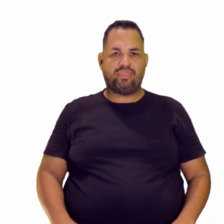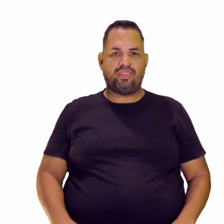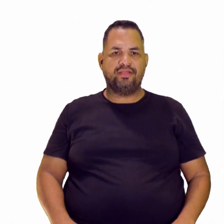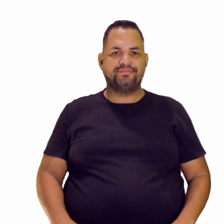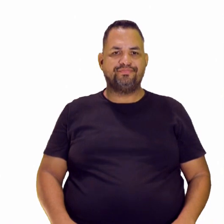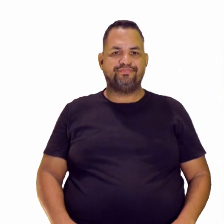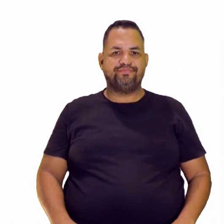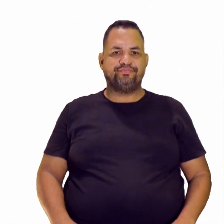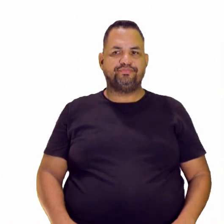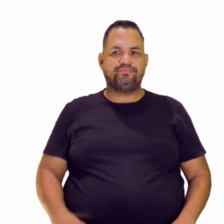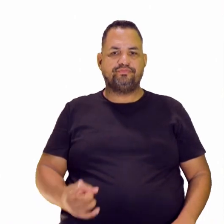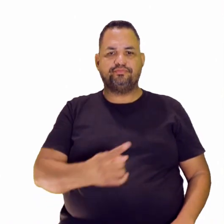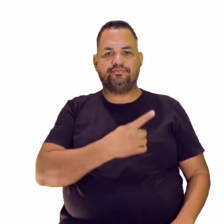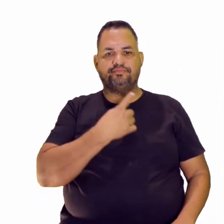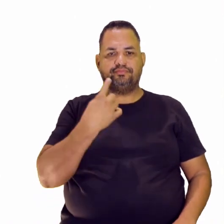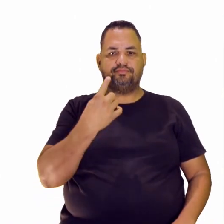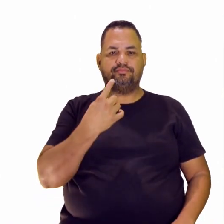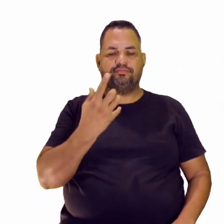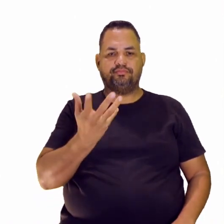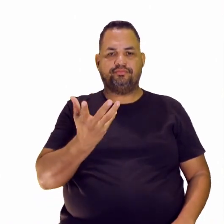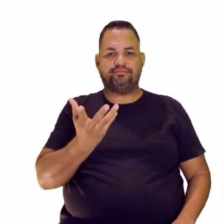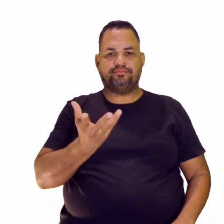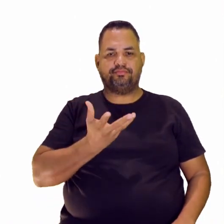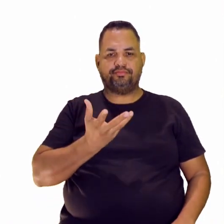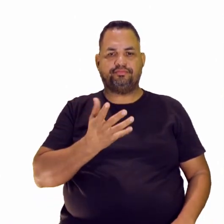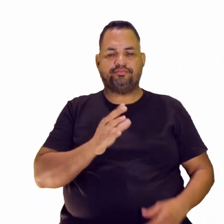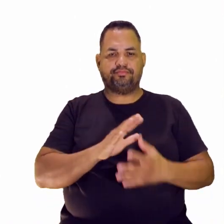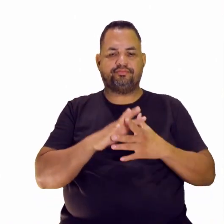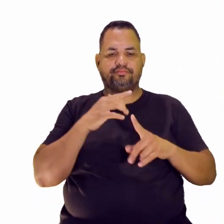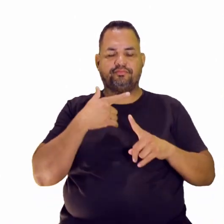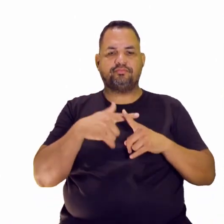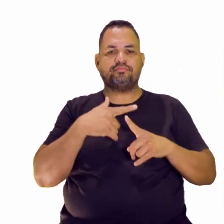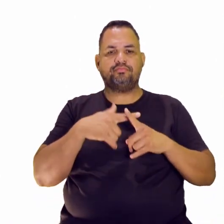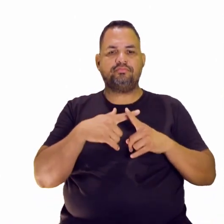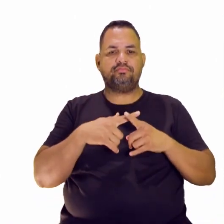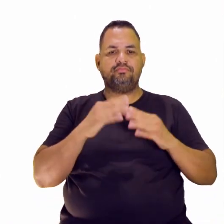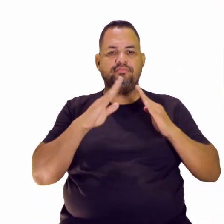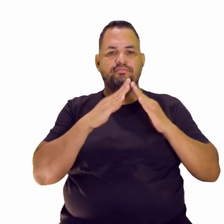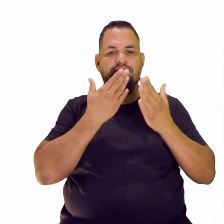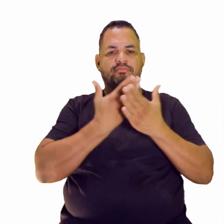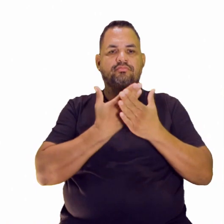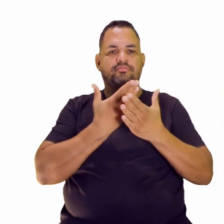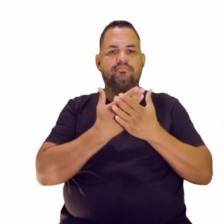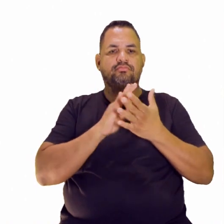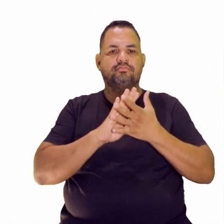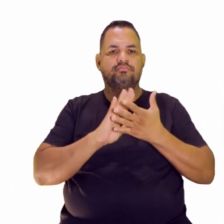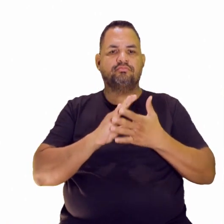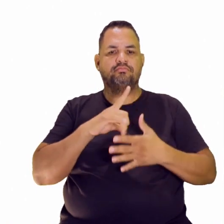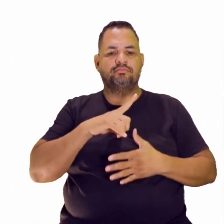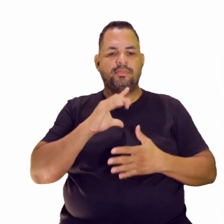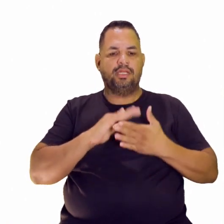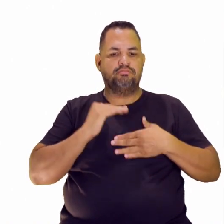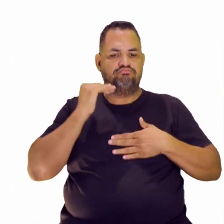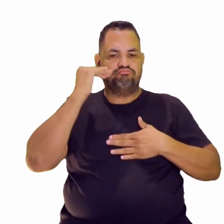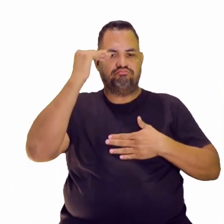A influência que nós queremos dizer aqui é porque a academia dominou totalmente